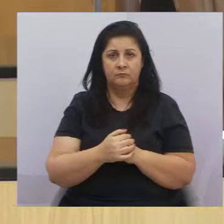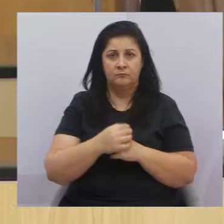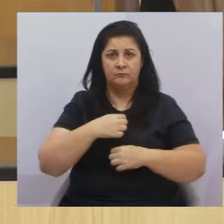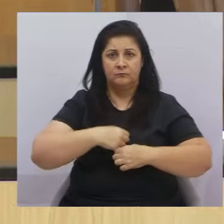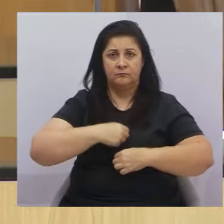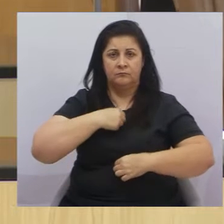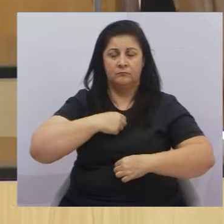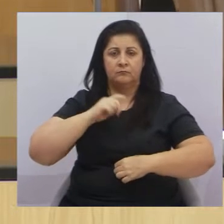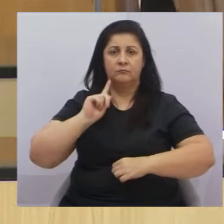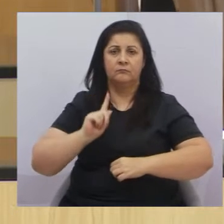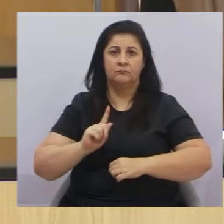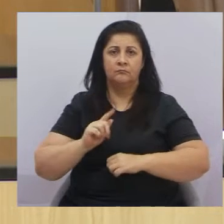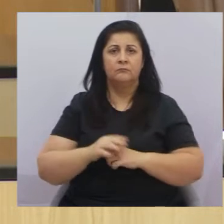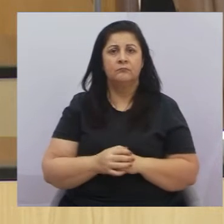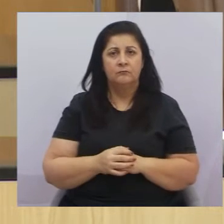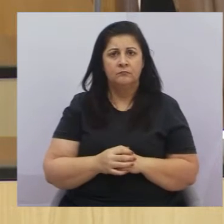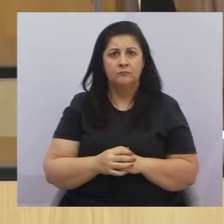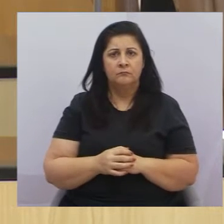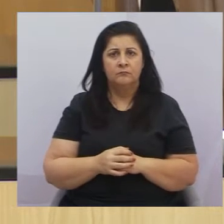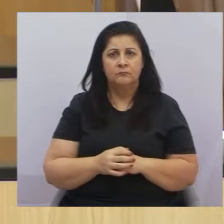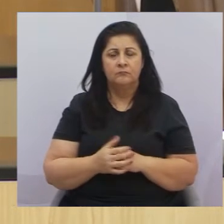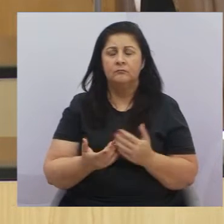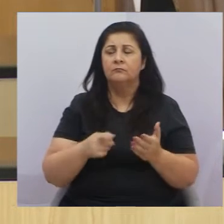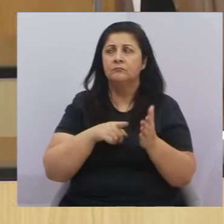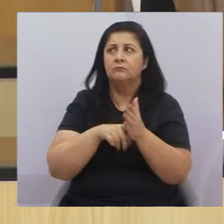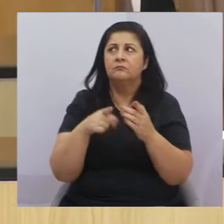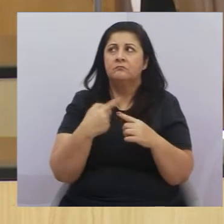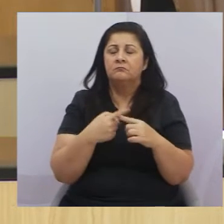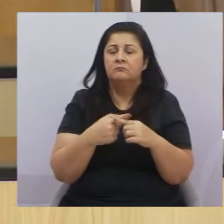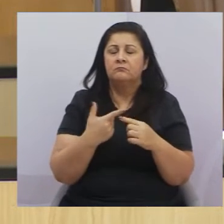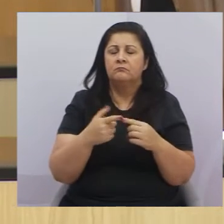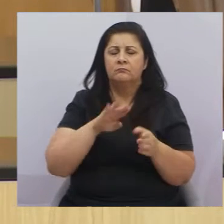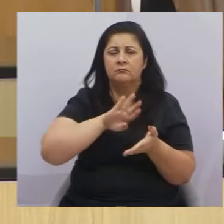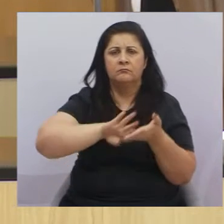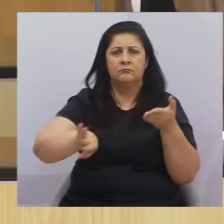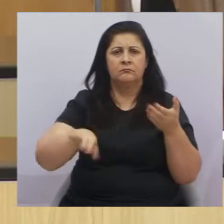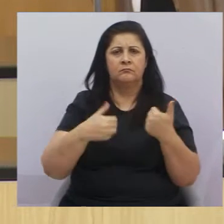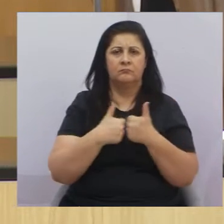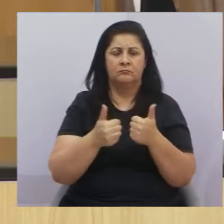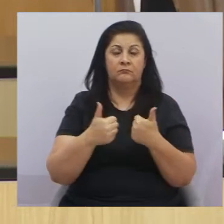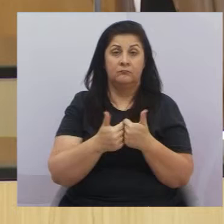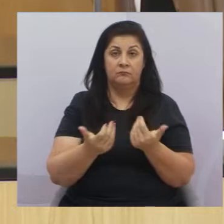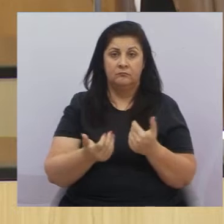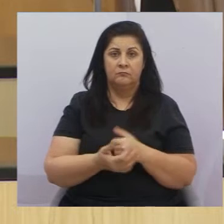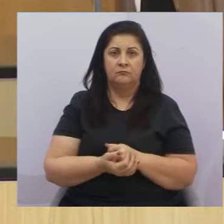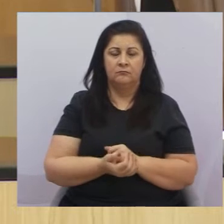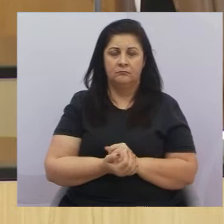gerência operacional informando a retirada da linha. Com a retirada da referida linha,